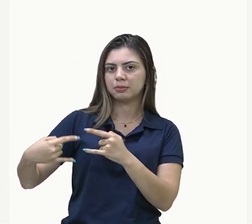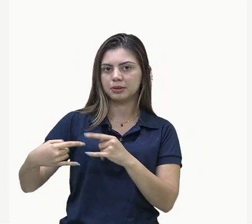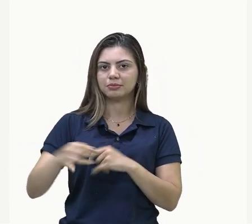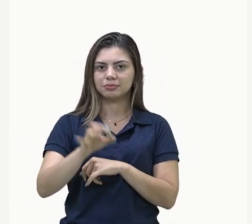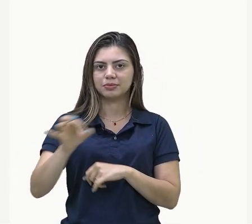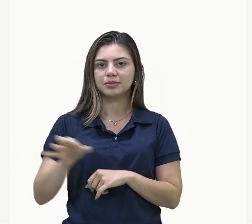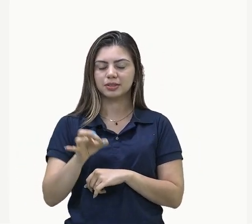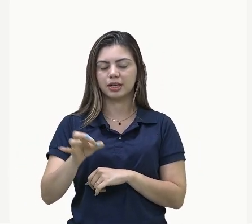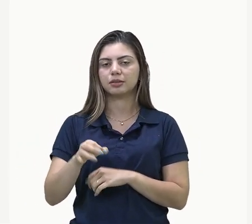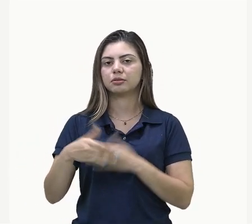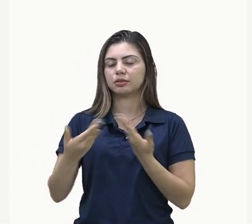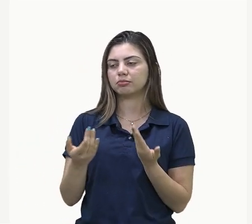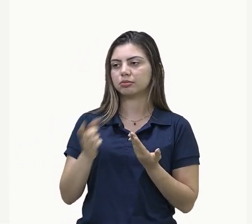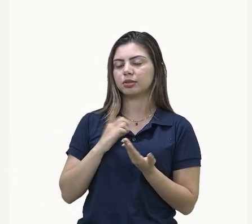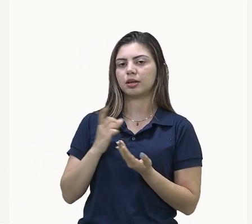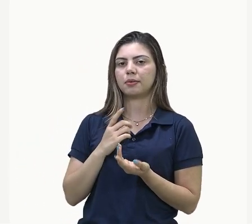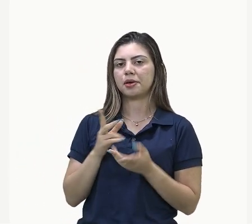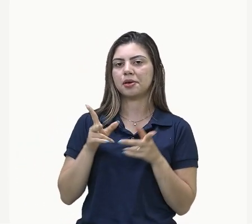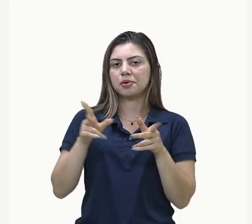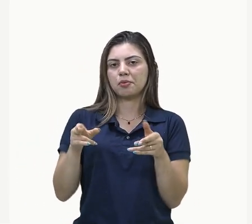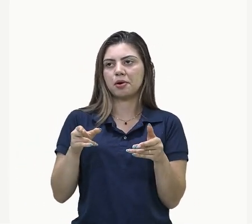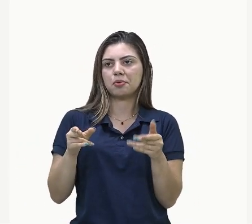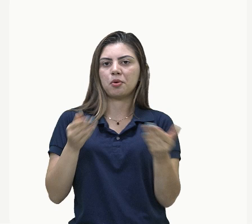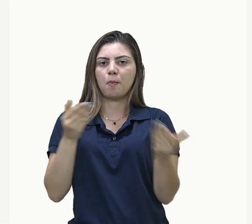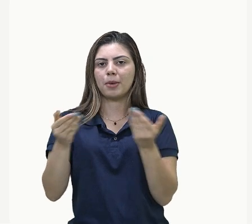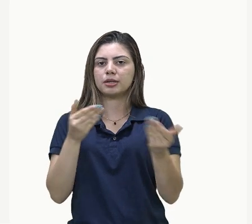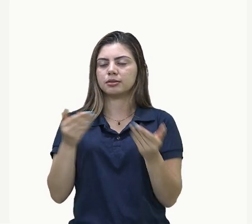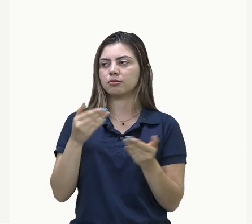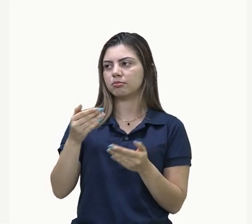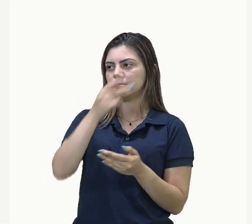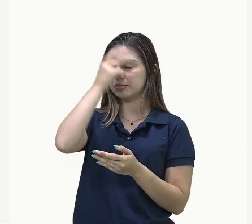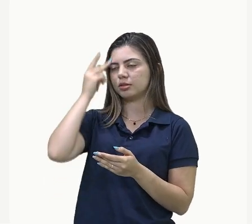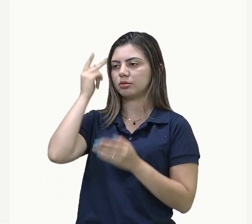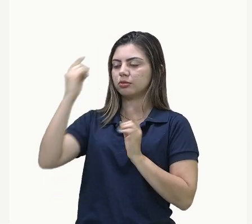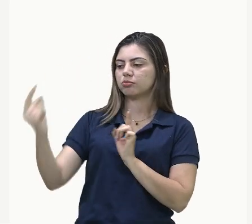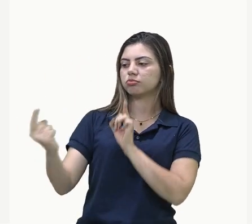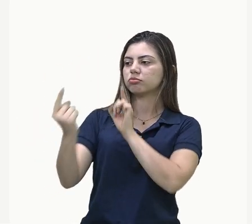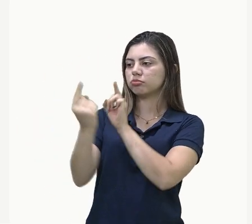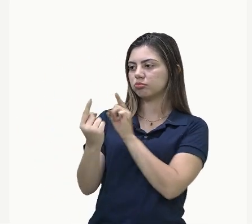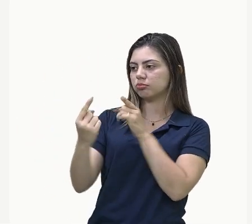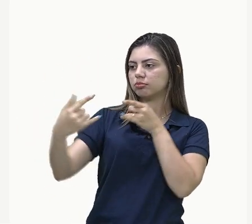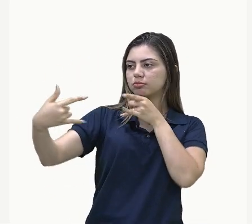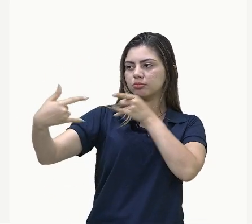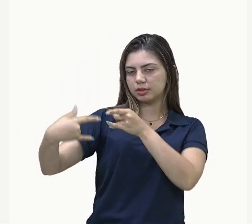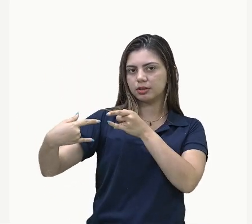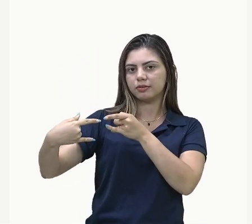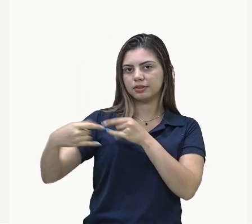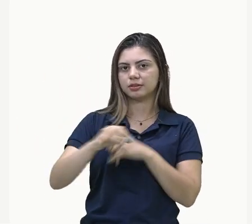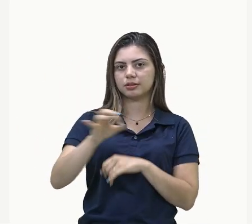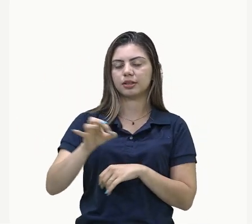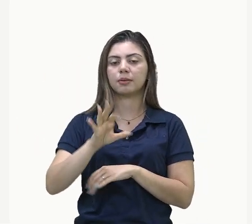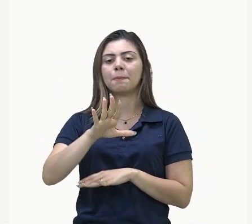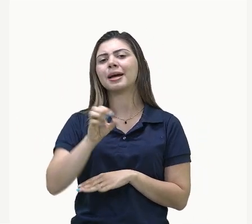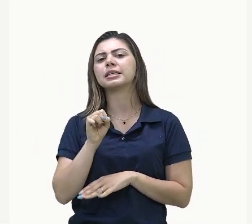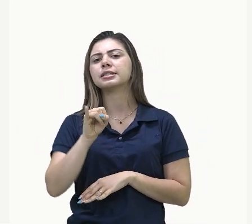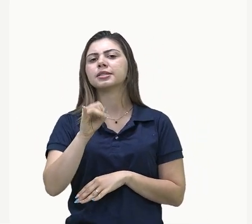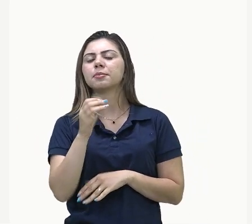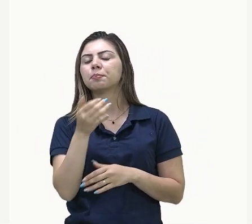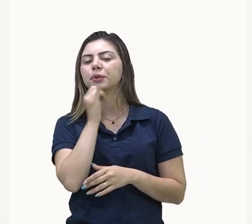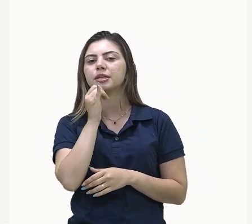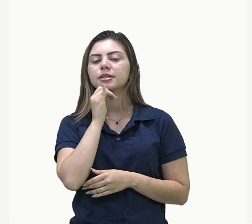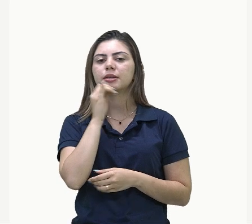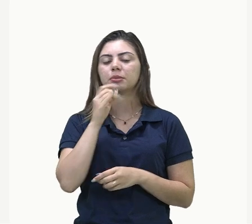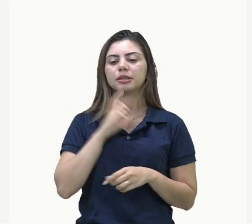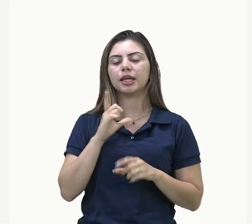pessoa. Logo, é uma associação em paralelo. Agora, e quando eu tiver uma